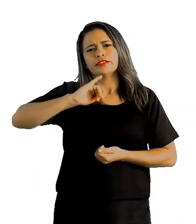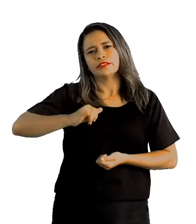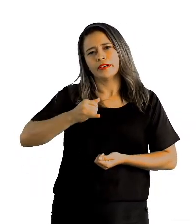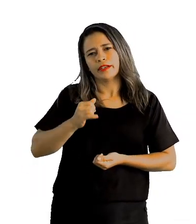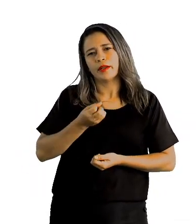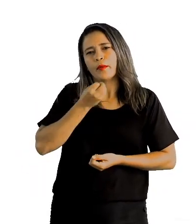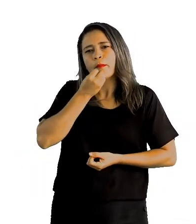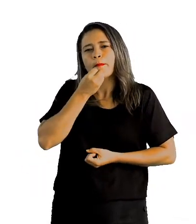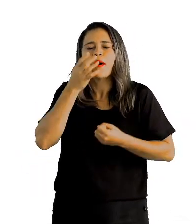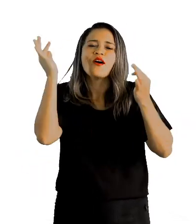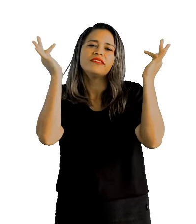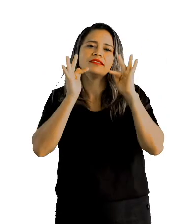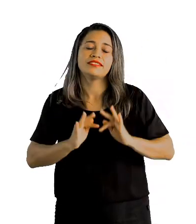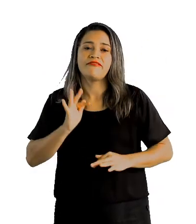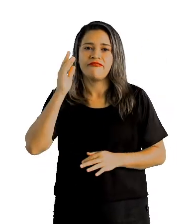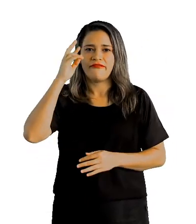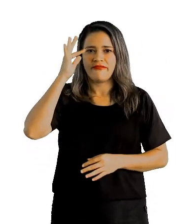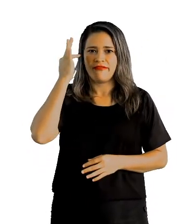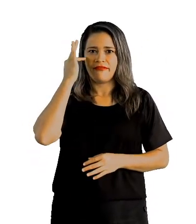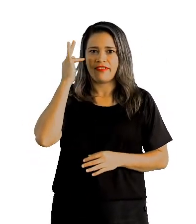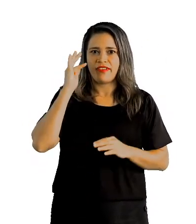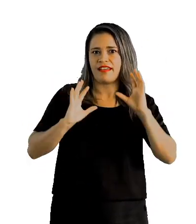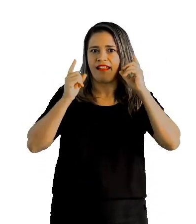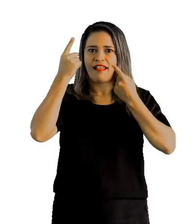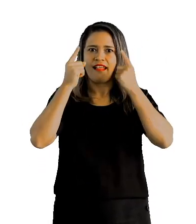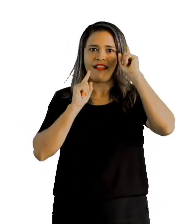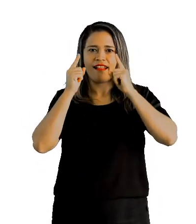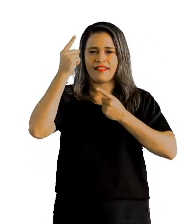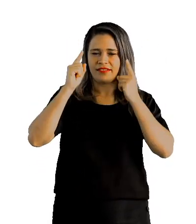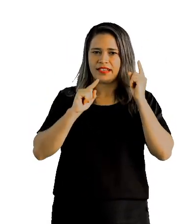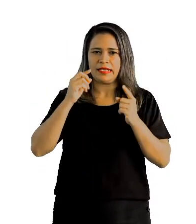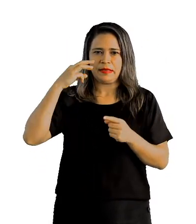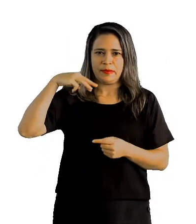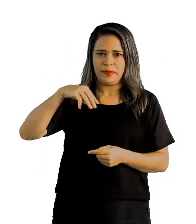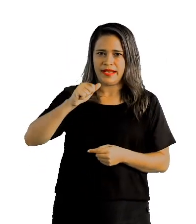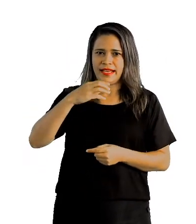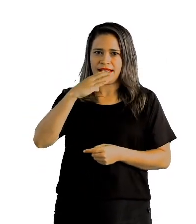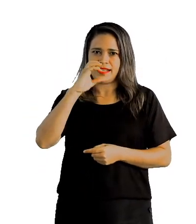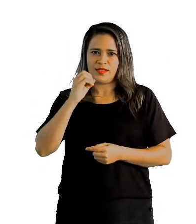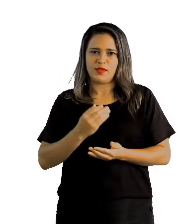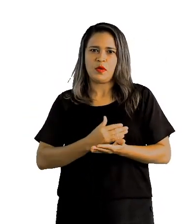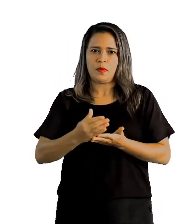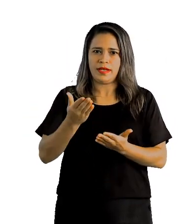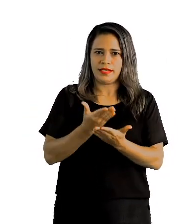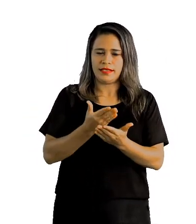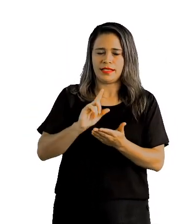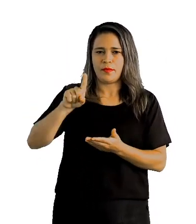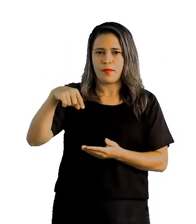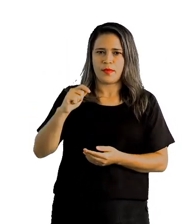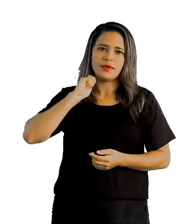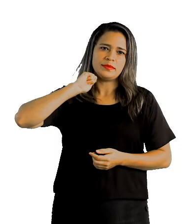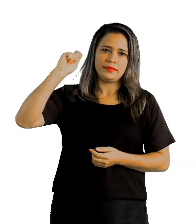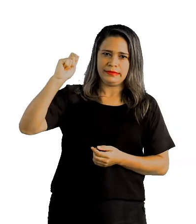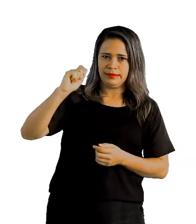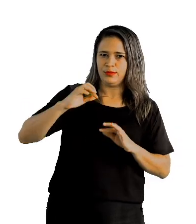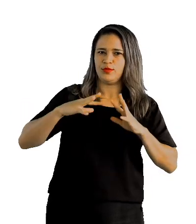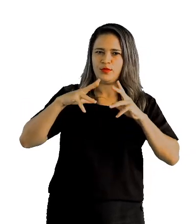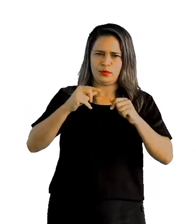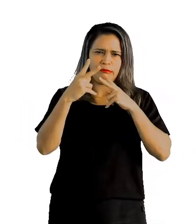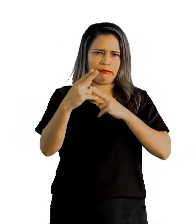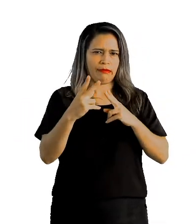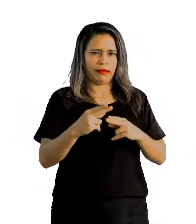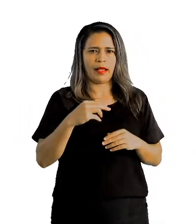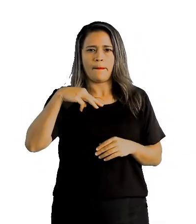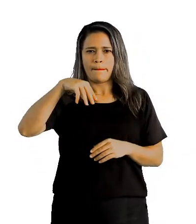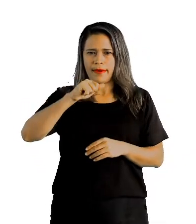boas festas. Fevereiro é carnaval. Em março virão as aulas. Depois abril, tudo igual. Chega